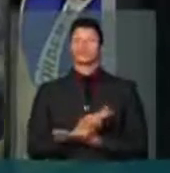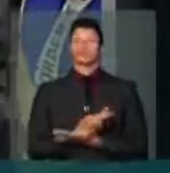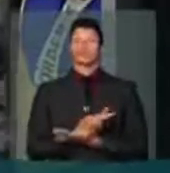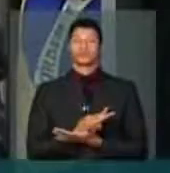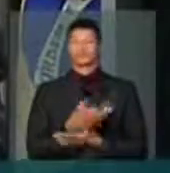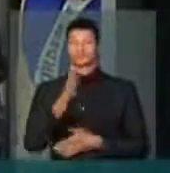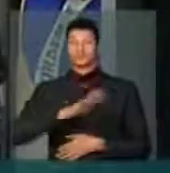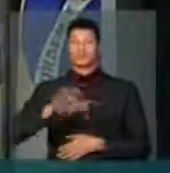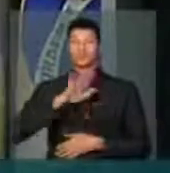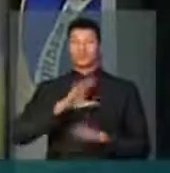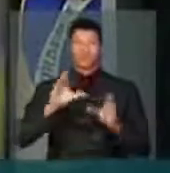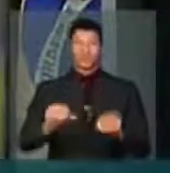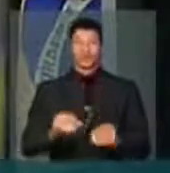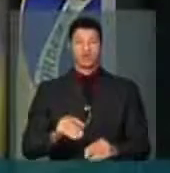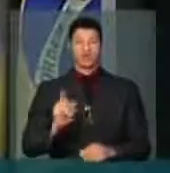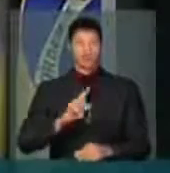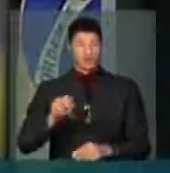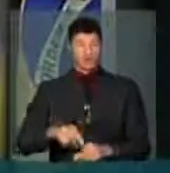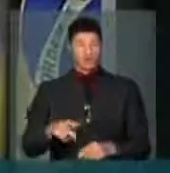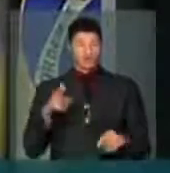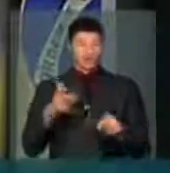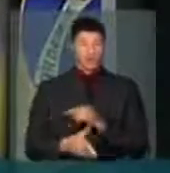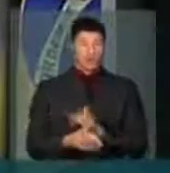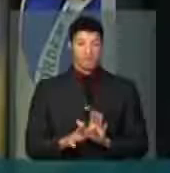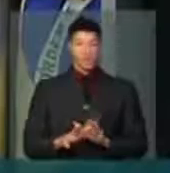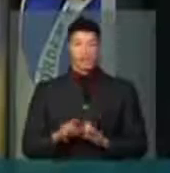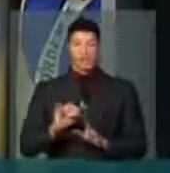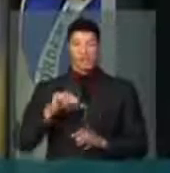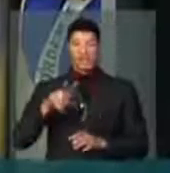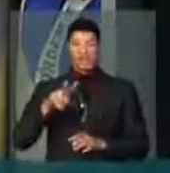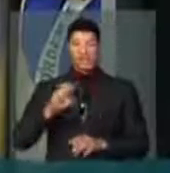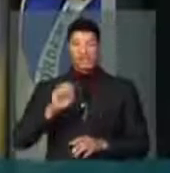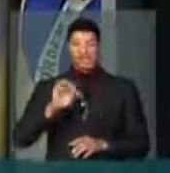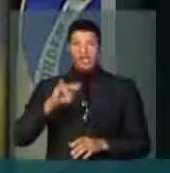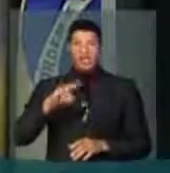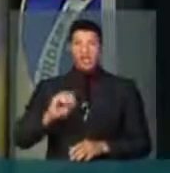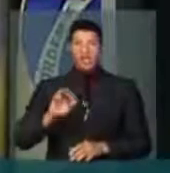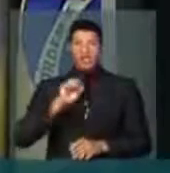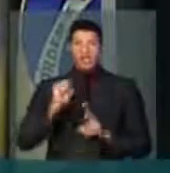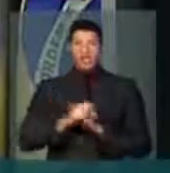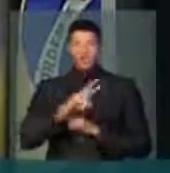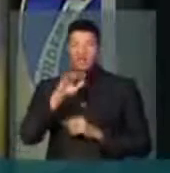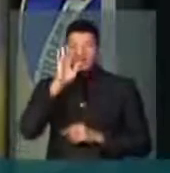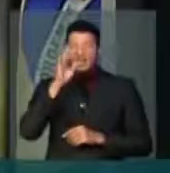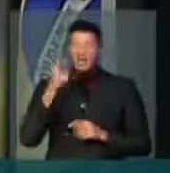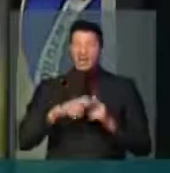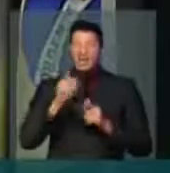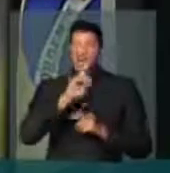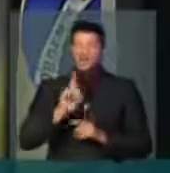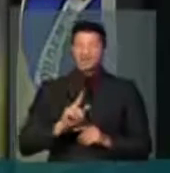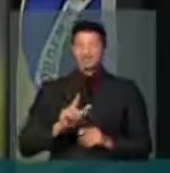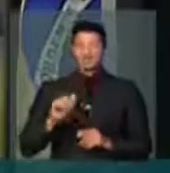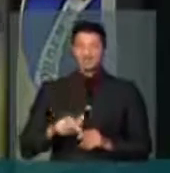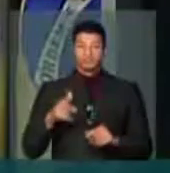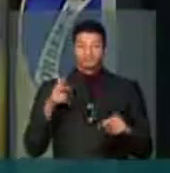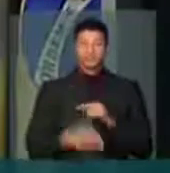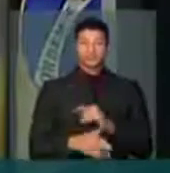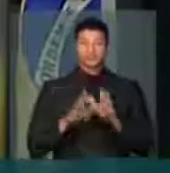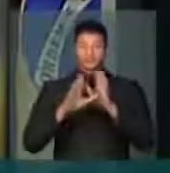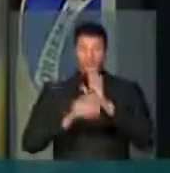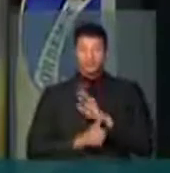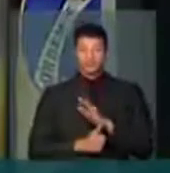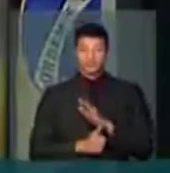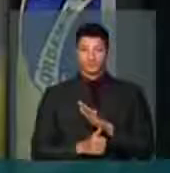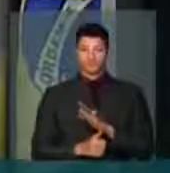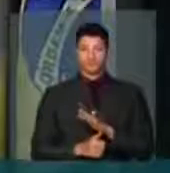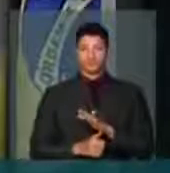de uma forma generalizada, porque não é cortando os investimentos sociais que vai se resolver o problema desse país, é cortando a